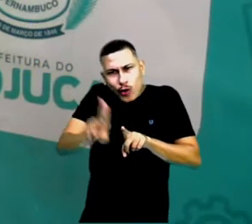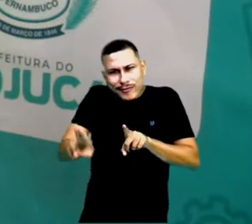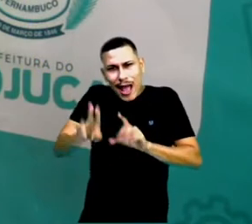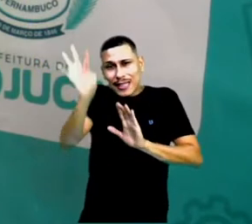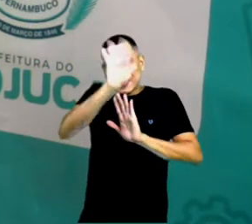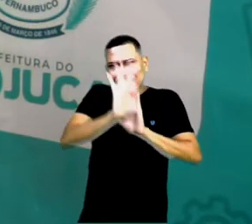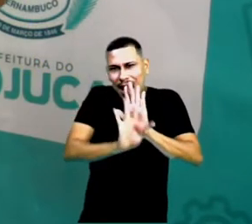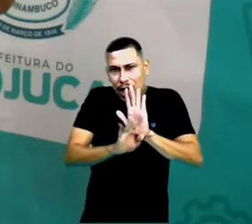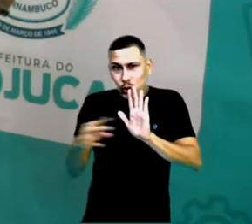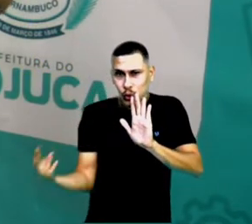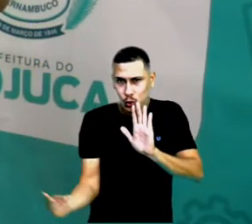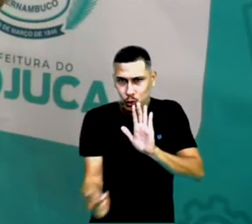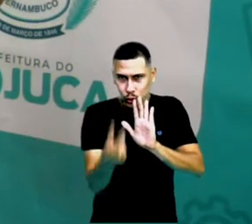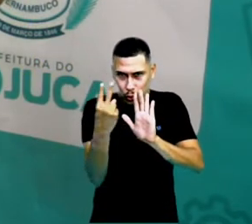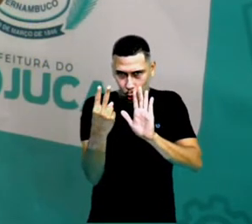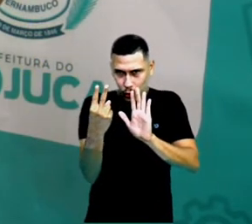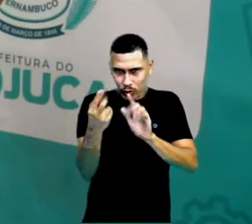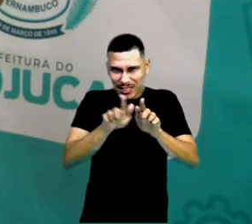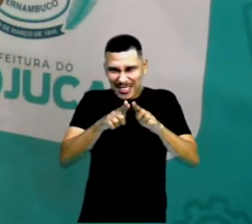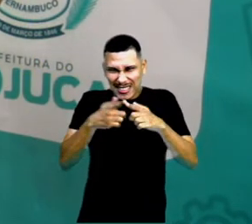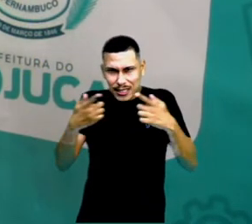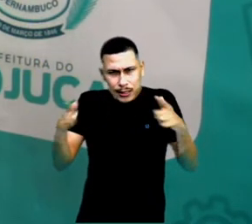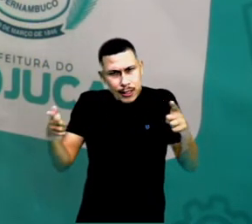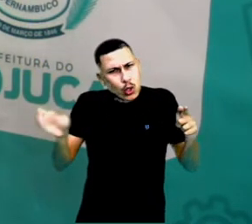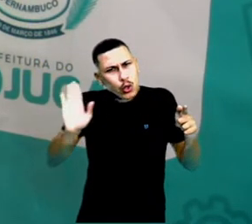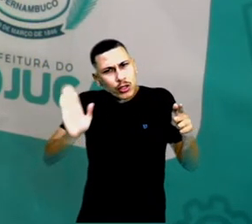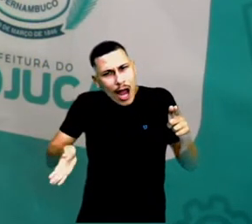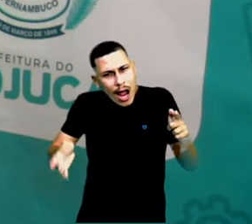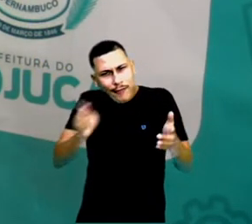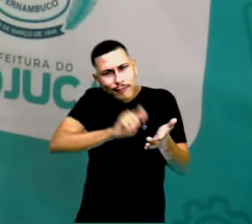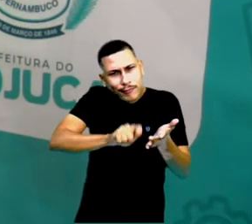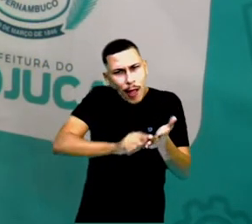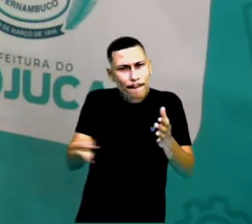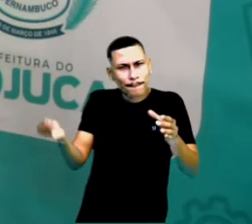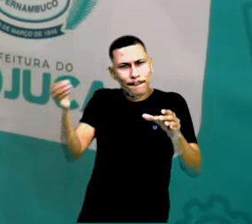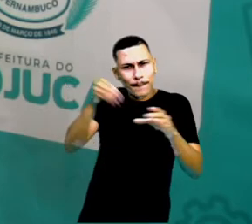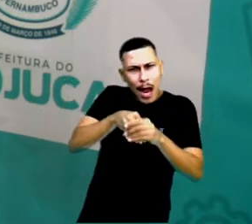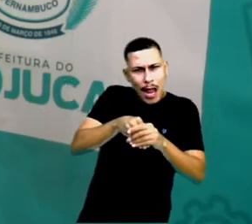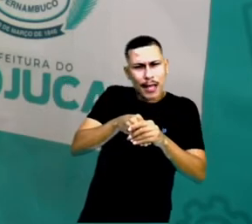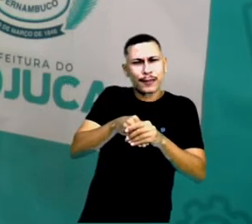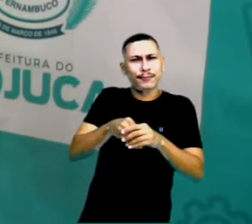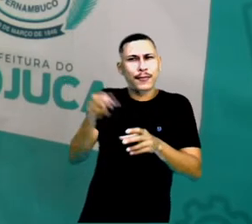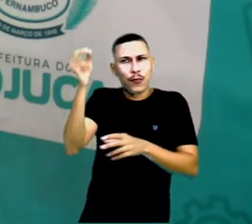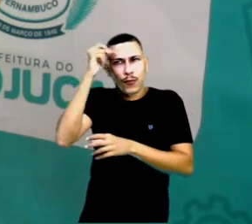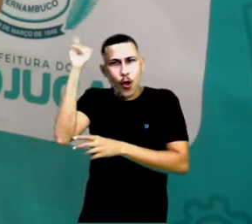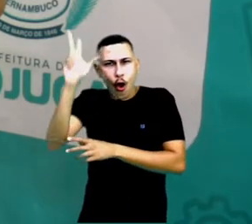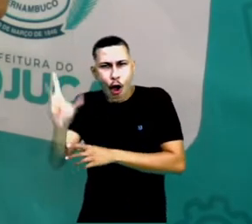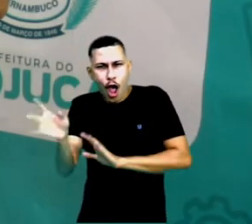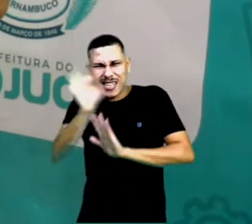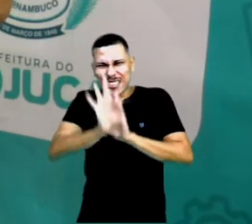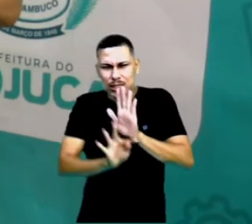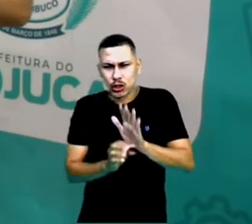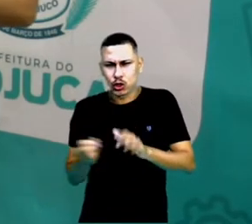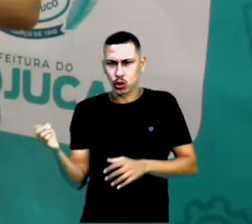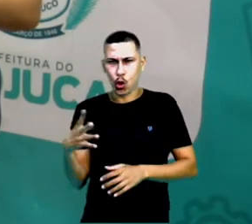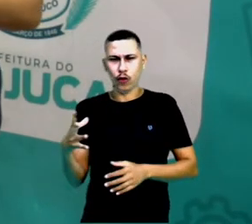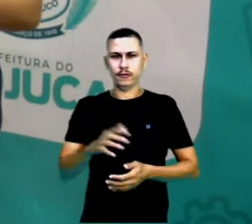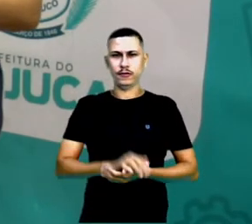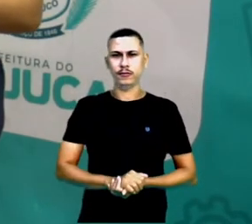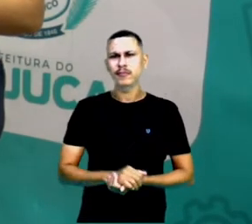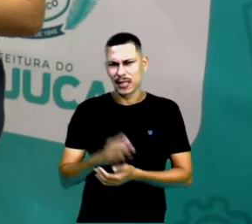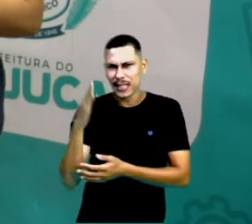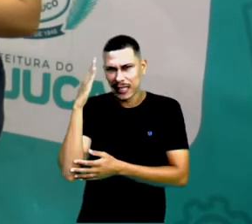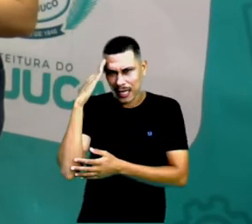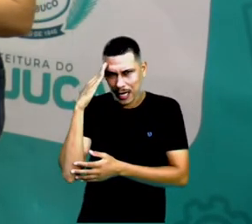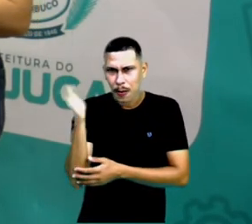quando eu uso um outro gênero que já foi escrito para colocar a minha ideia nesse novo texto. Vamos ver um pouquinho sobre